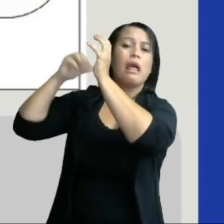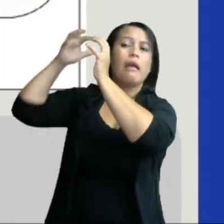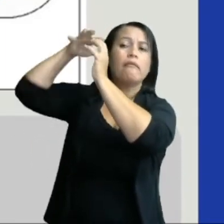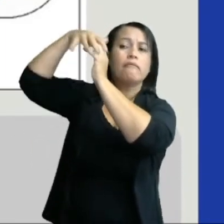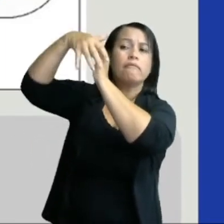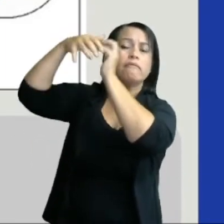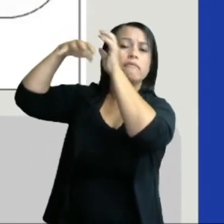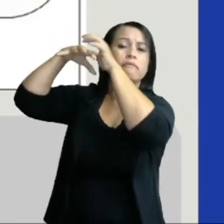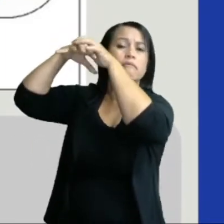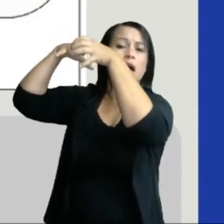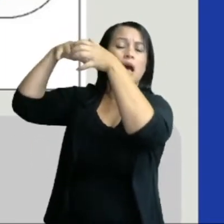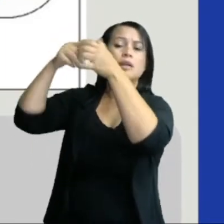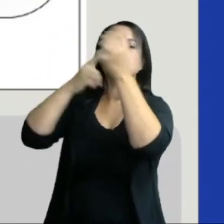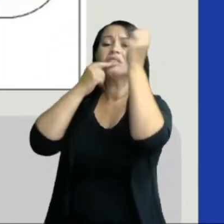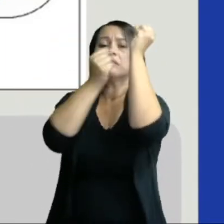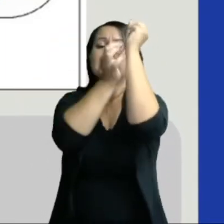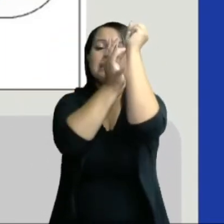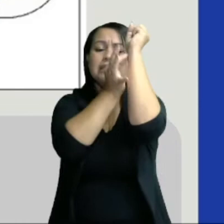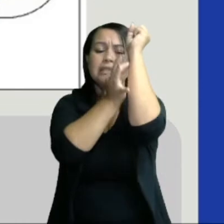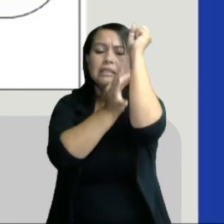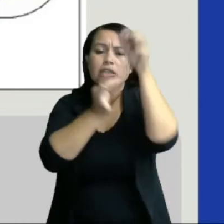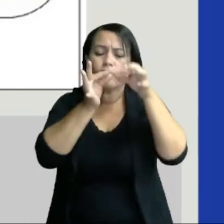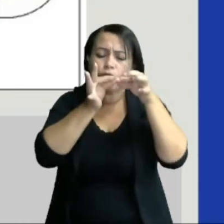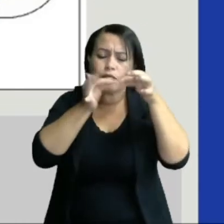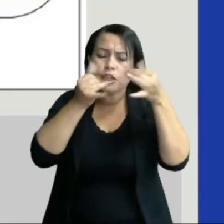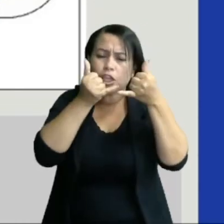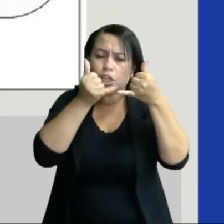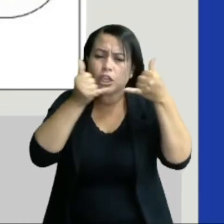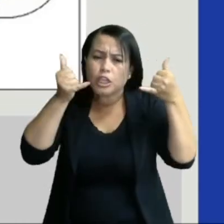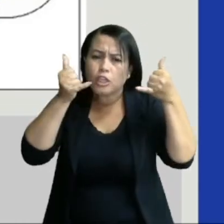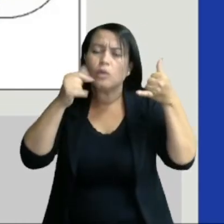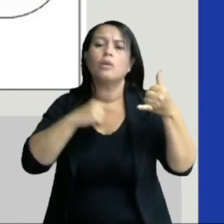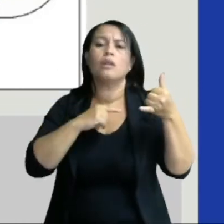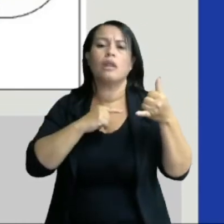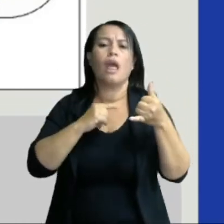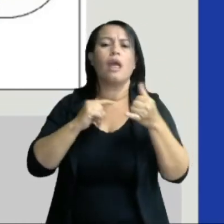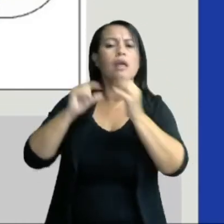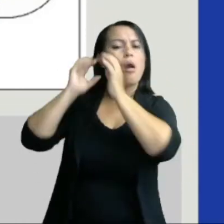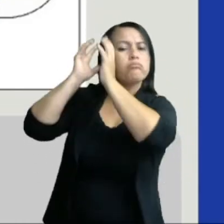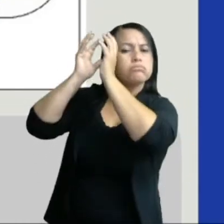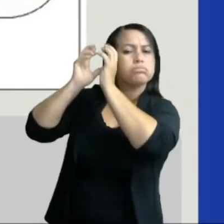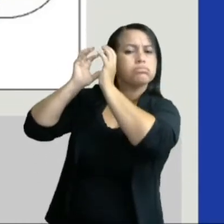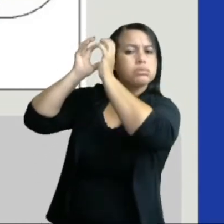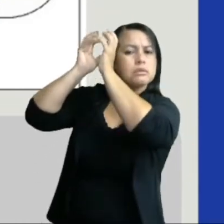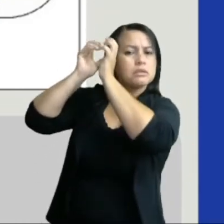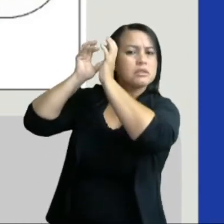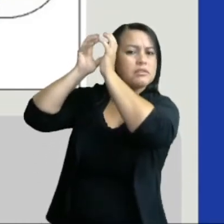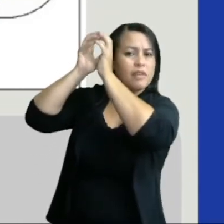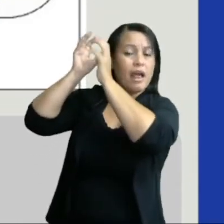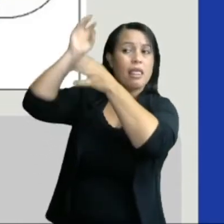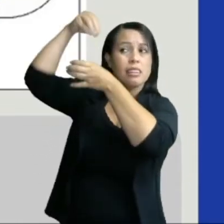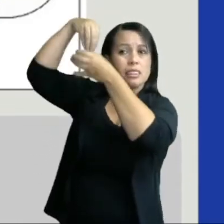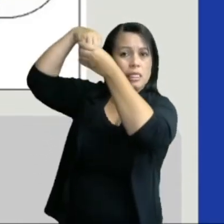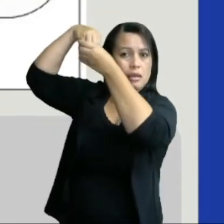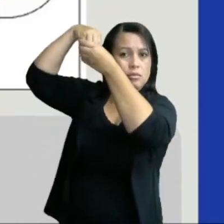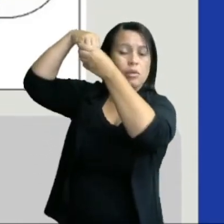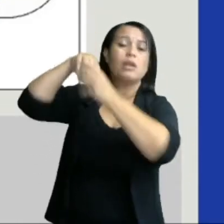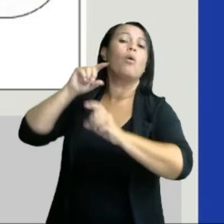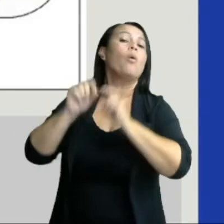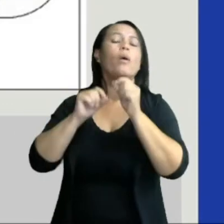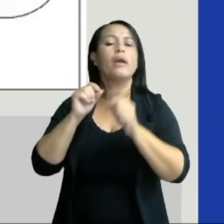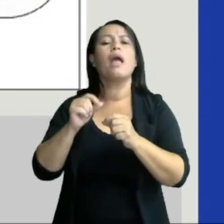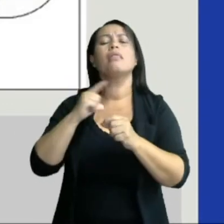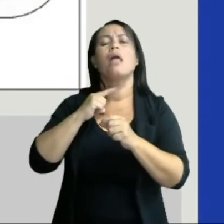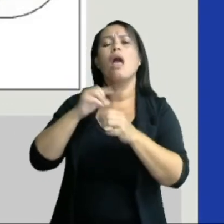sanguíneos muito finos que preenchem toda a nossa massa encefálica, todo o nosso encéfalo, todo o nosso cérebro. Então